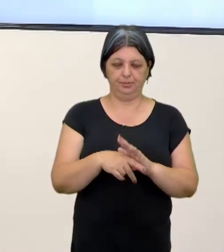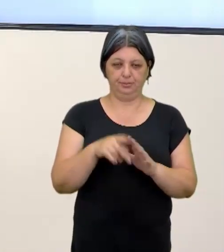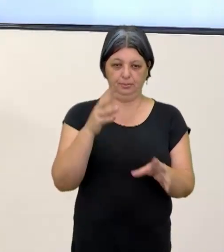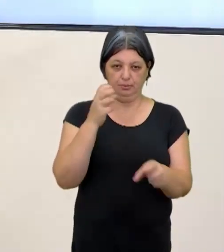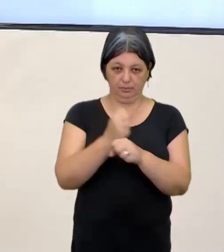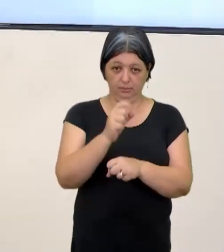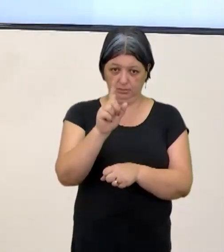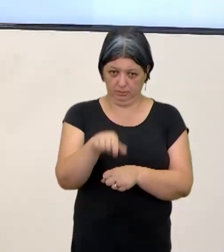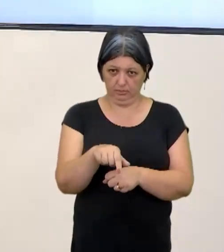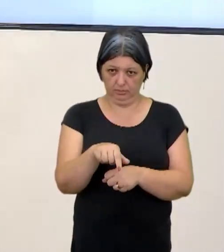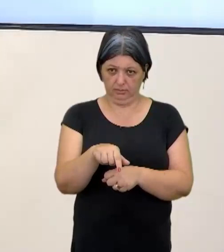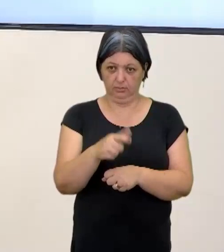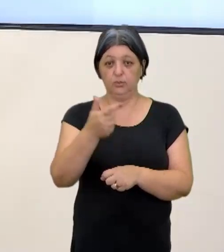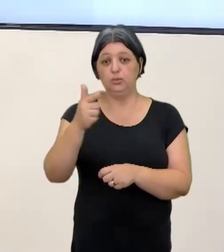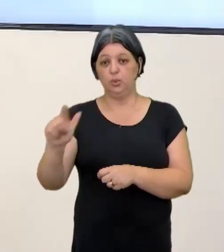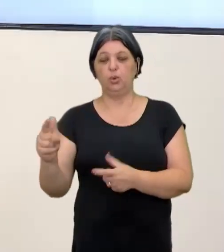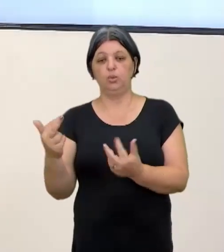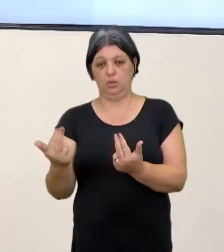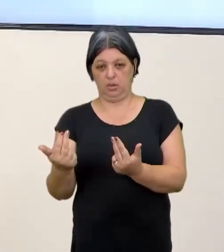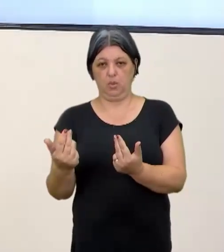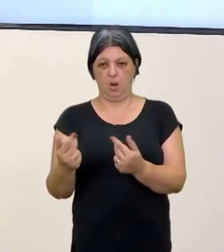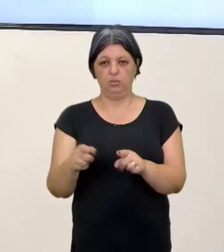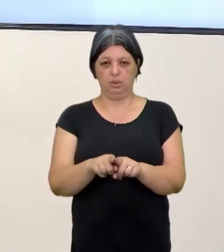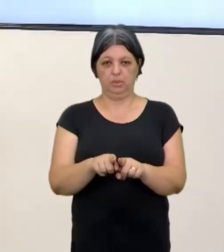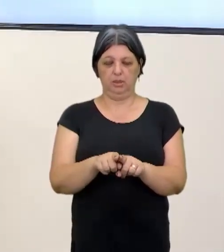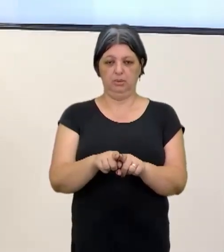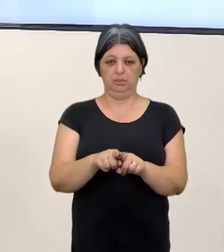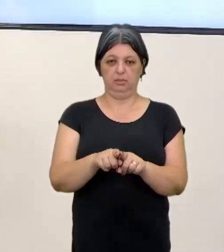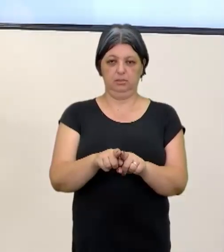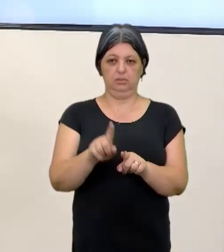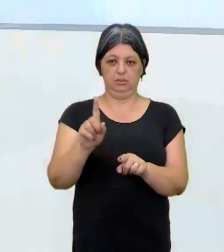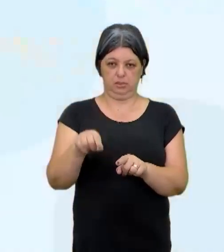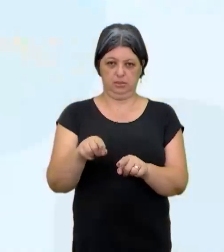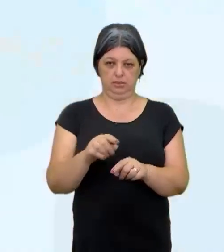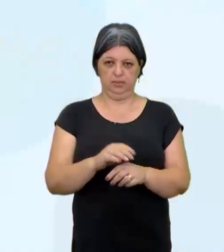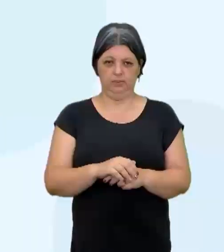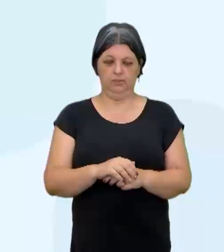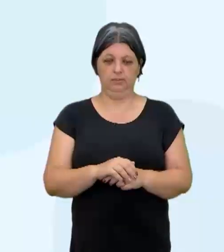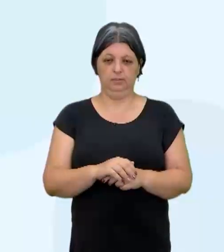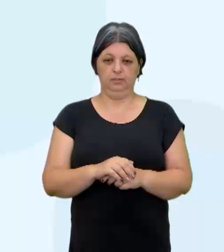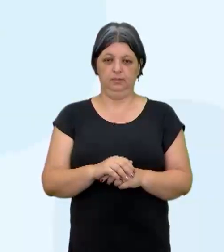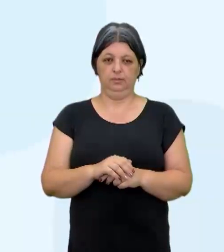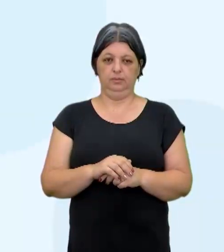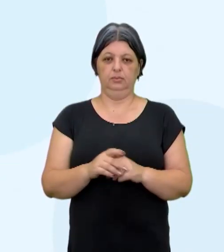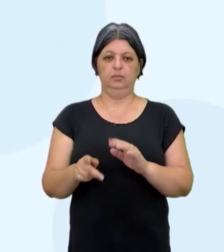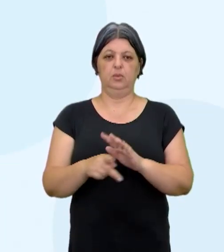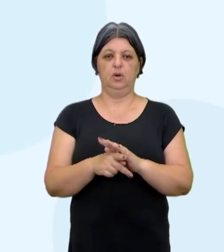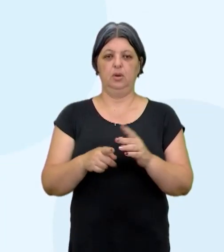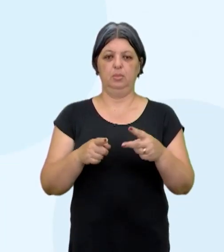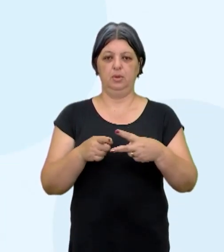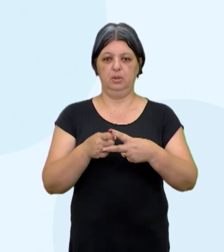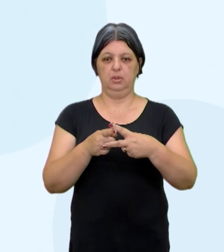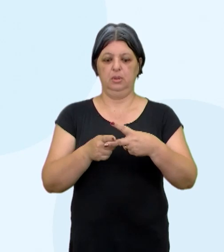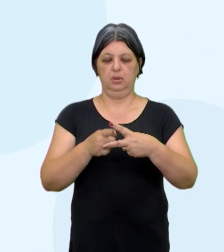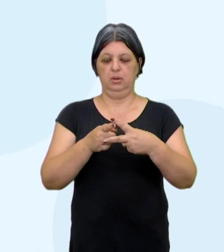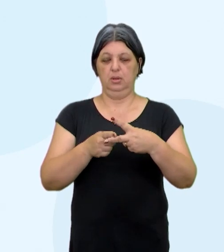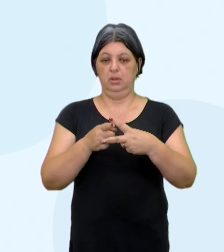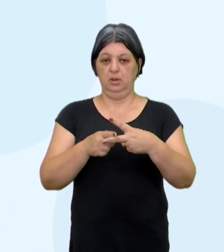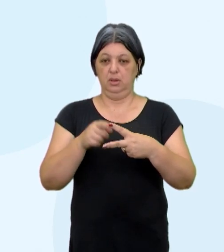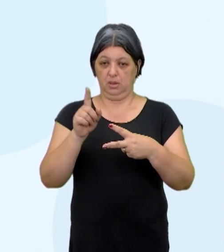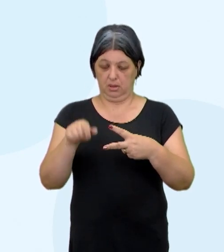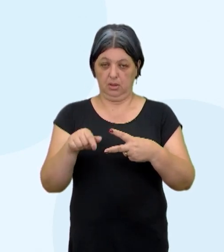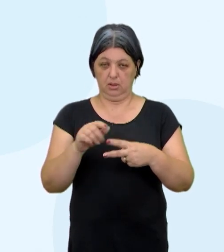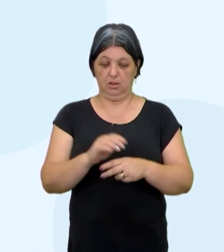360. Será que no outro tapetinho ali, ó, no meu outro mosaico, também dá a mesma coisa? No meu outro ladrilhamento? Vamos lá, ó, vou pegar um cantinho qualquer aqui,